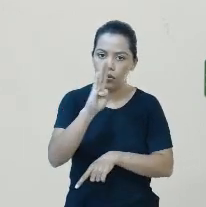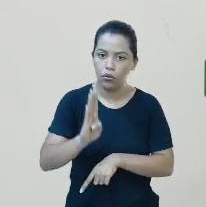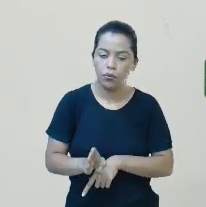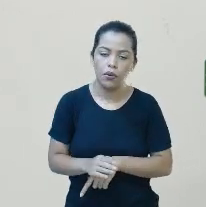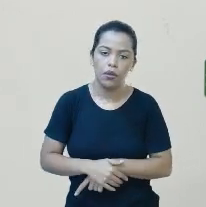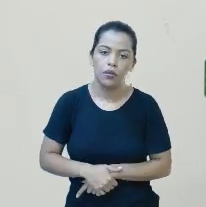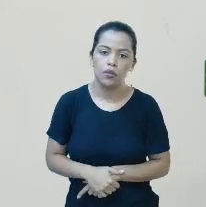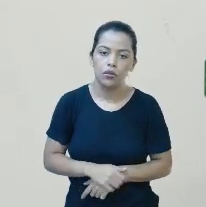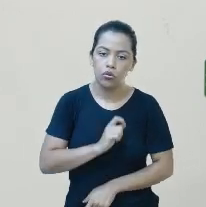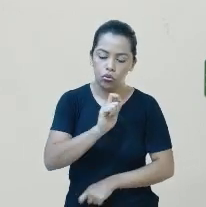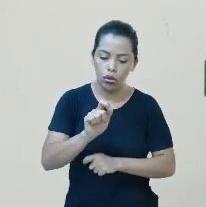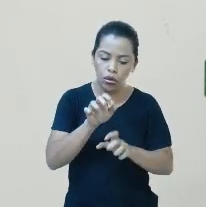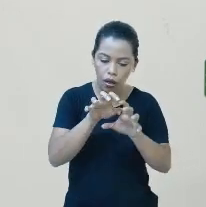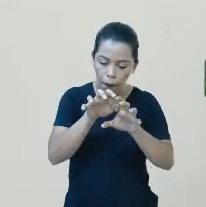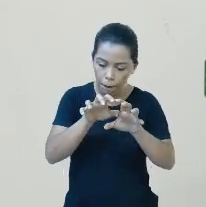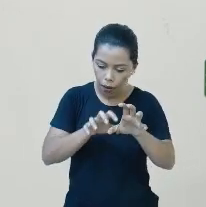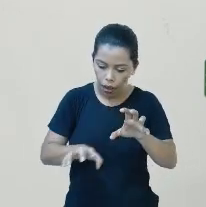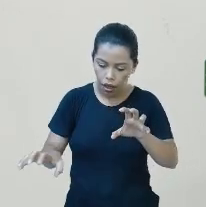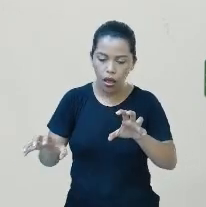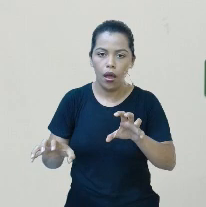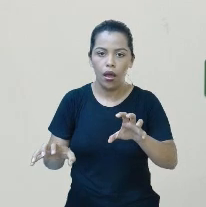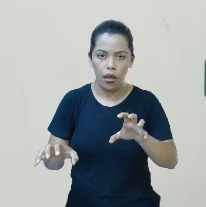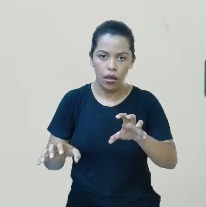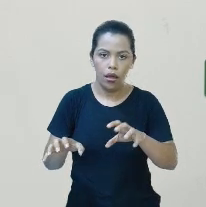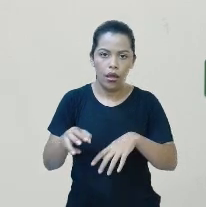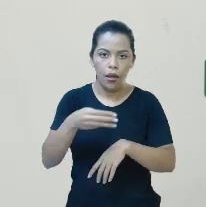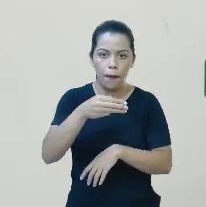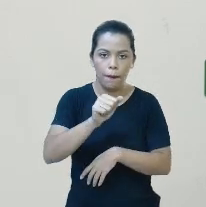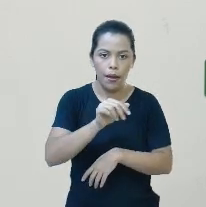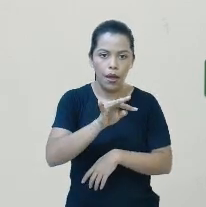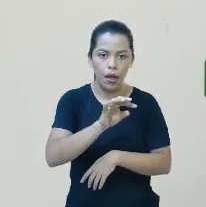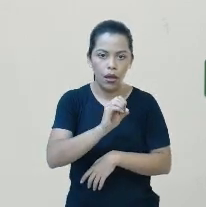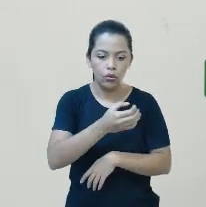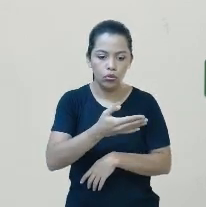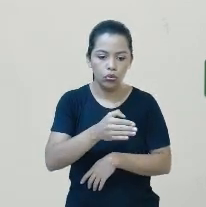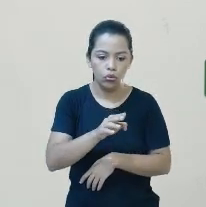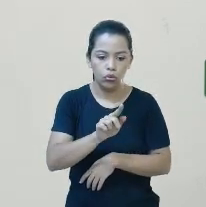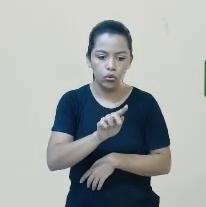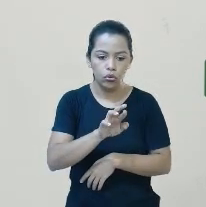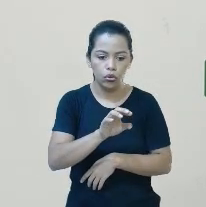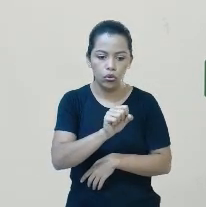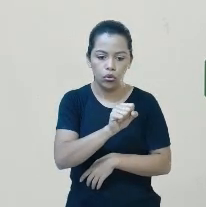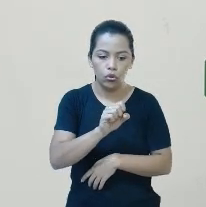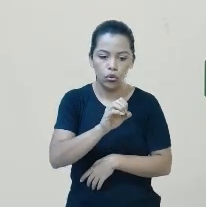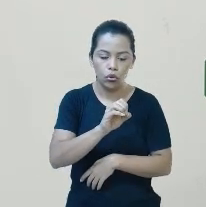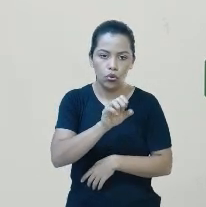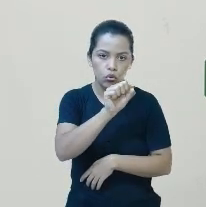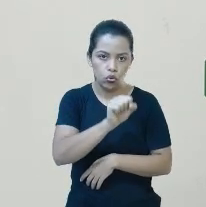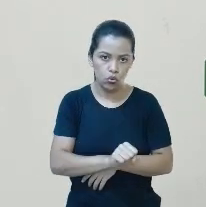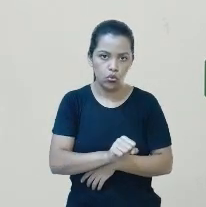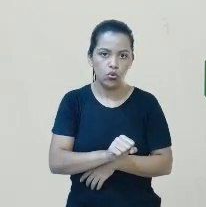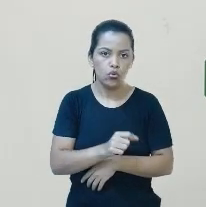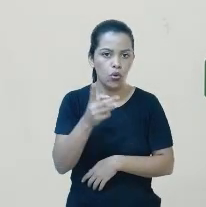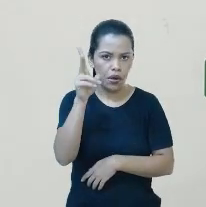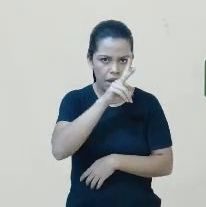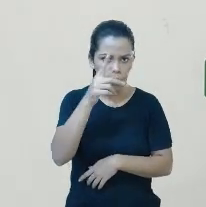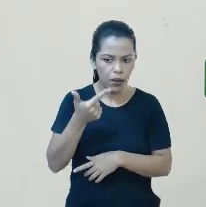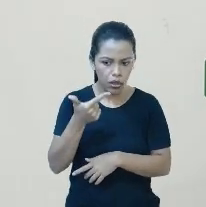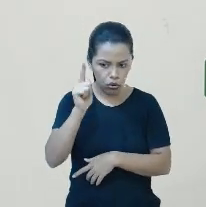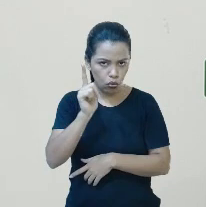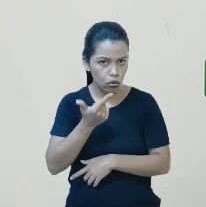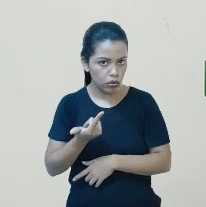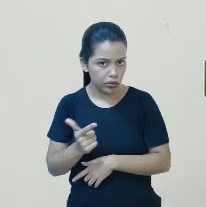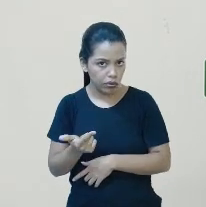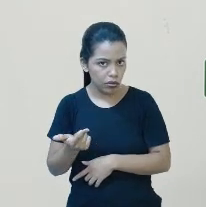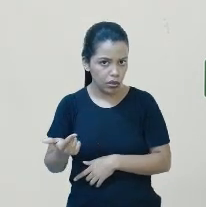o desmembramento de parte do Mato Grosso para formar o Mato Grosso do Sul. Lembra, no mapa anterior, que o Mato